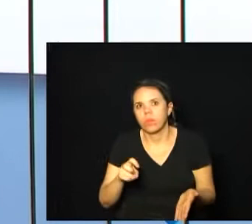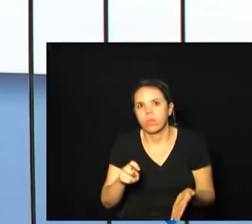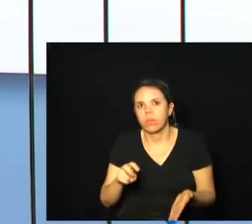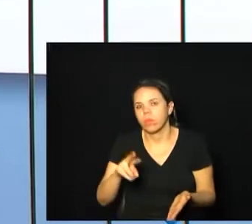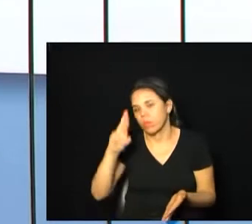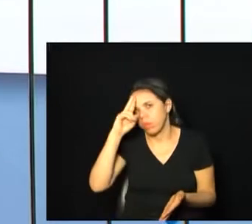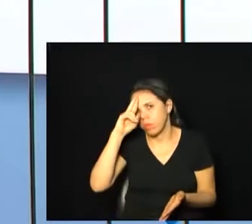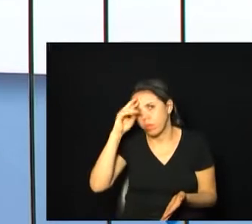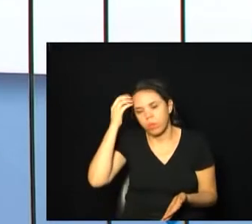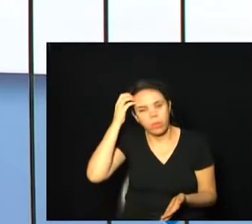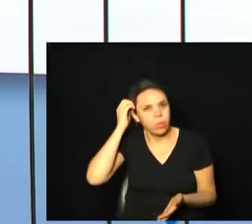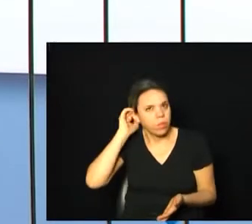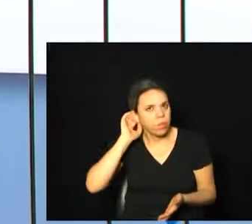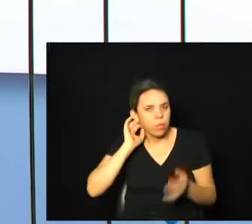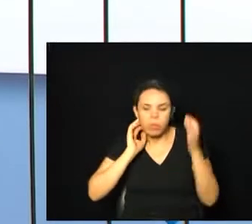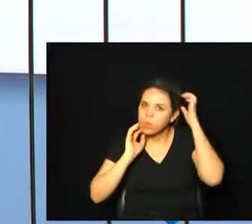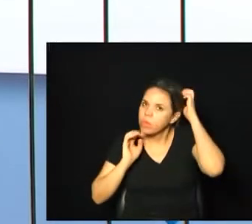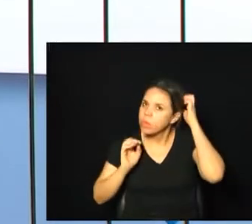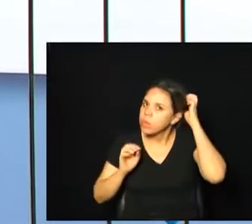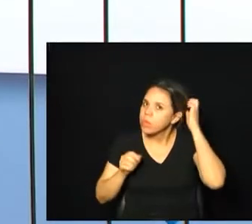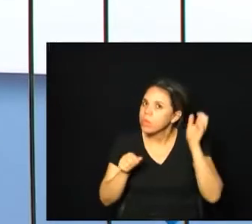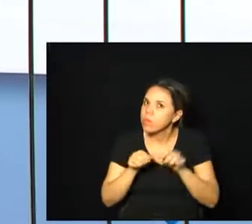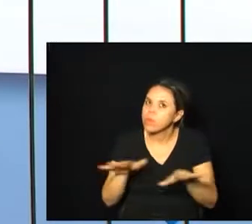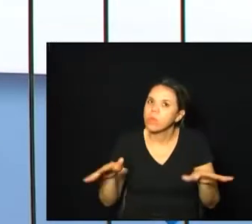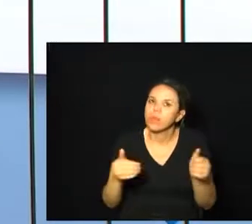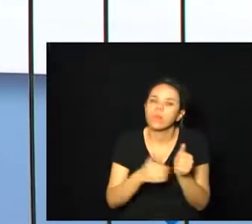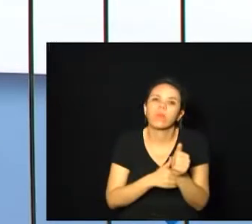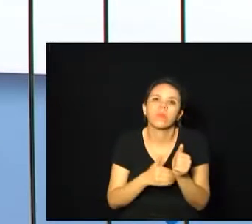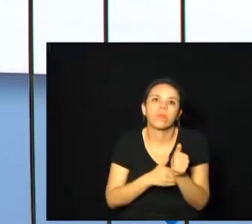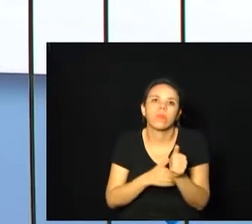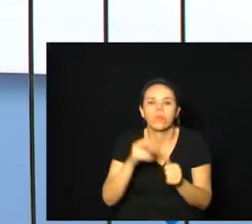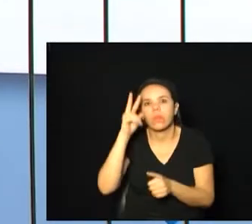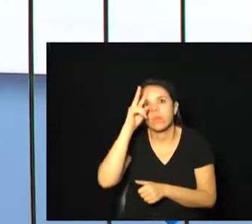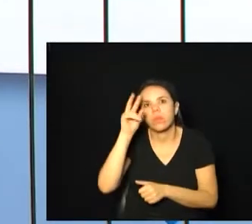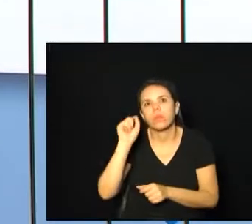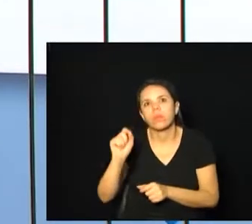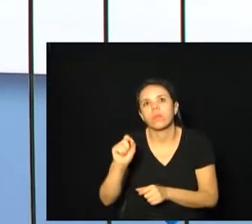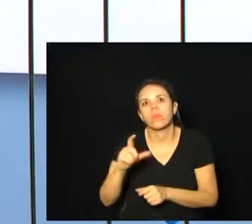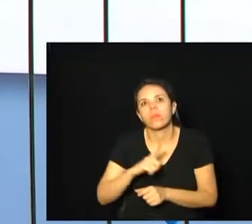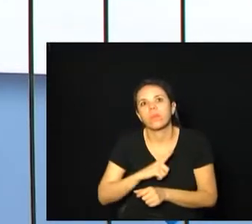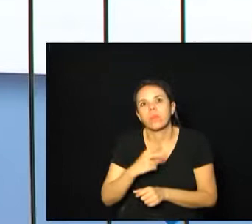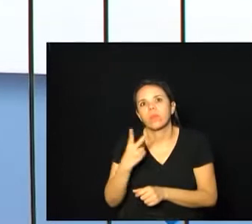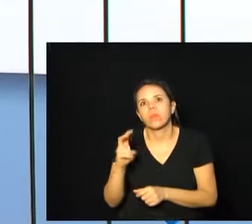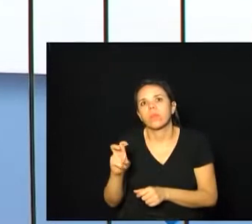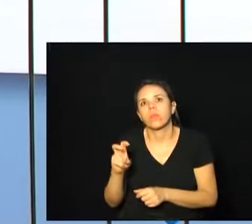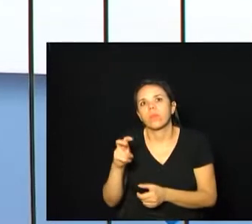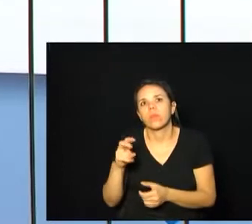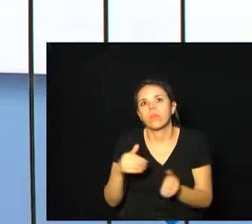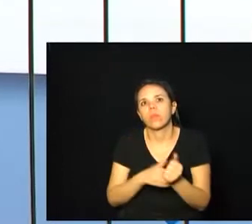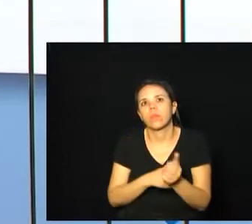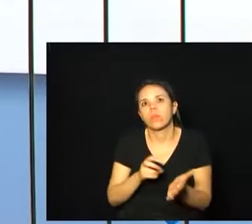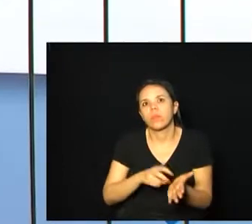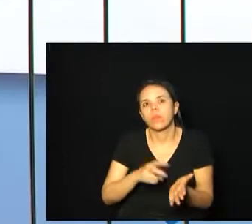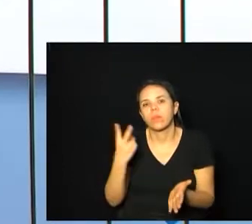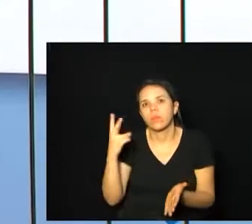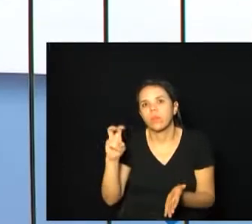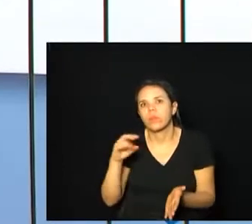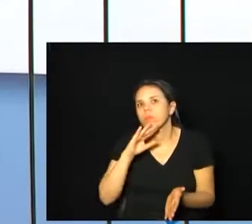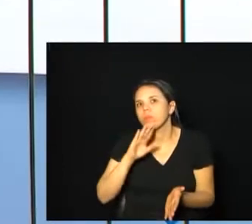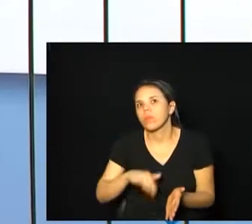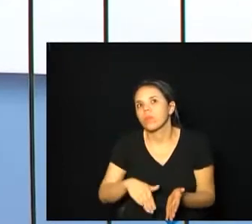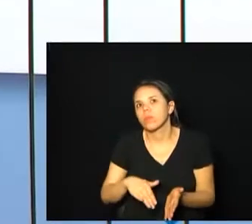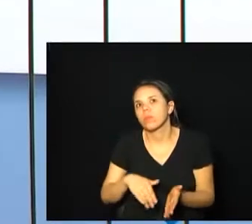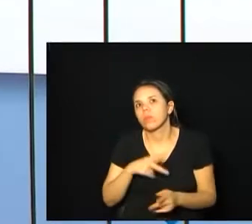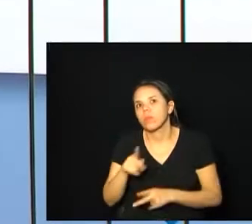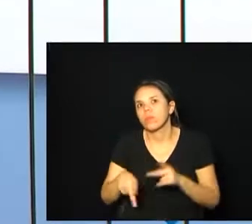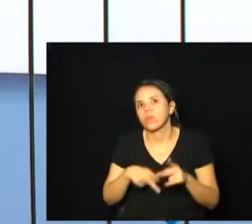ao meio-dia, para a distribuição de senhas. Lembrando que a gente tem 25 senhas de manhã, 25 à tarde, para